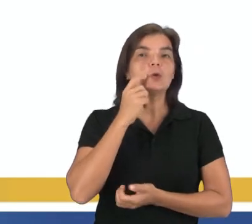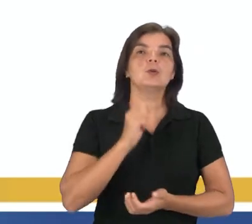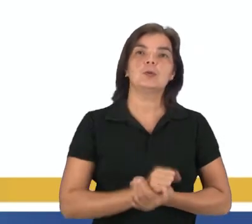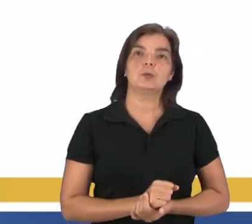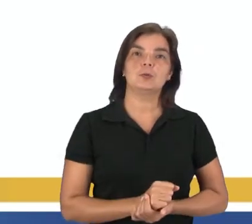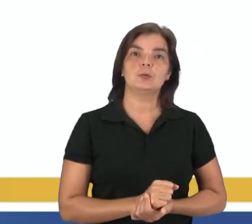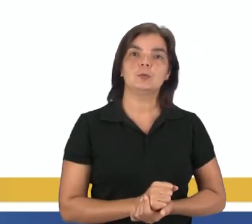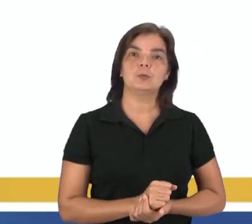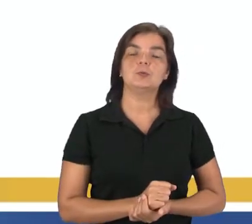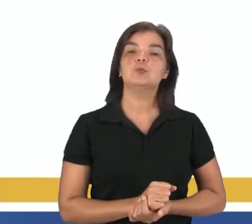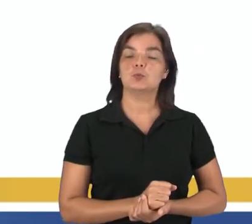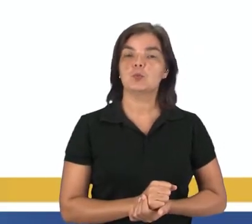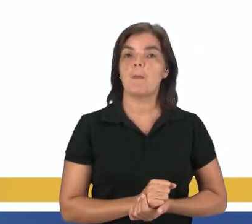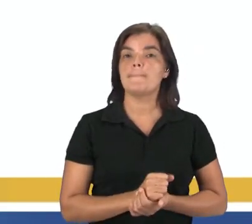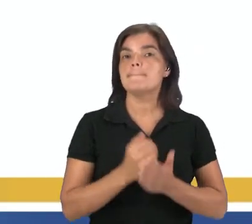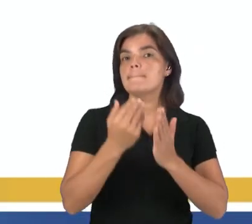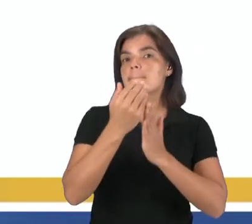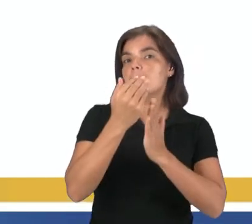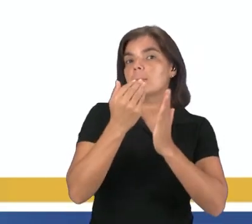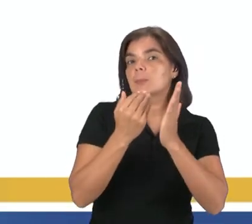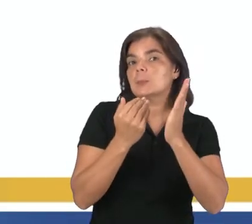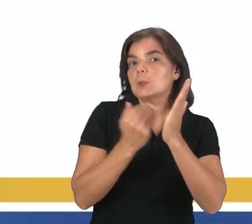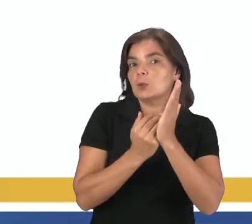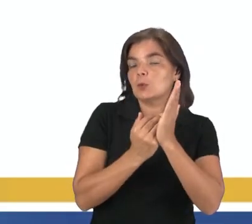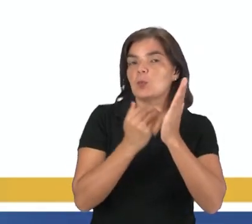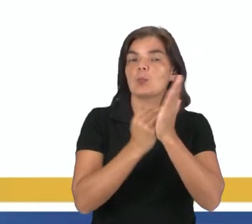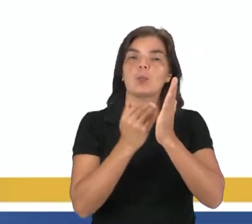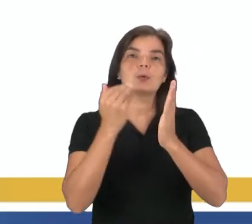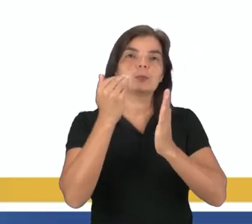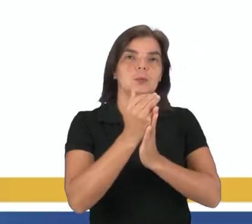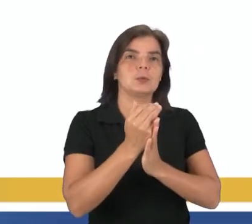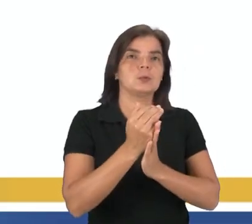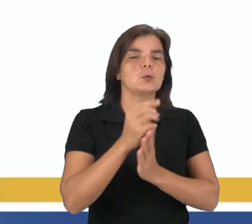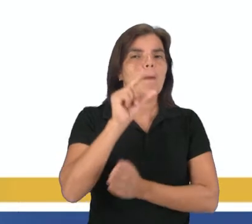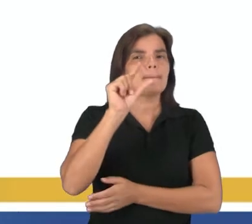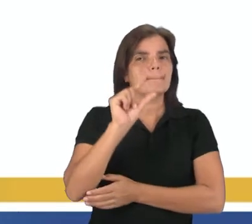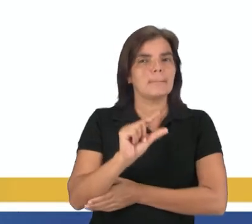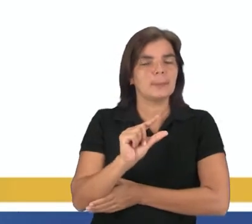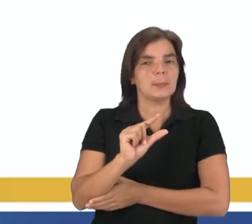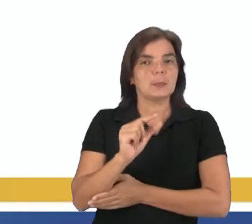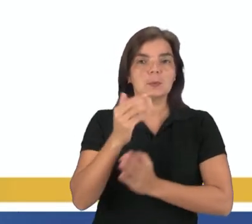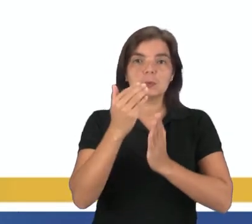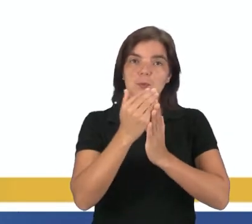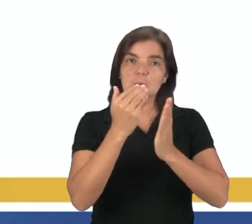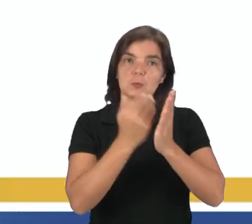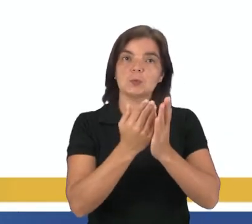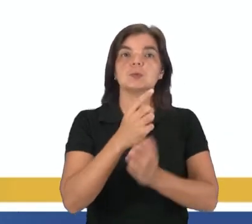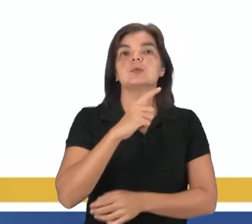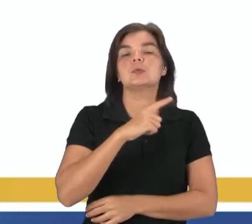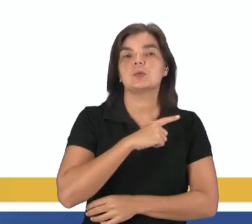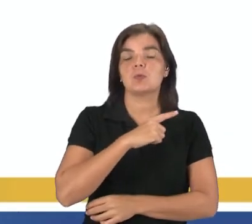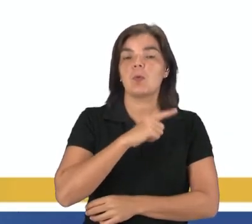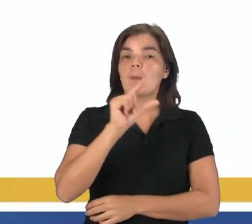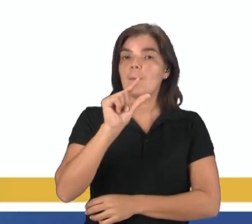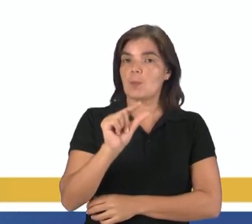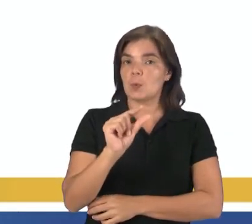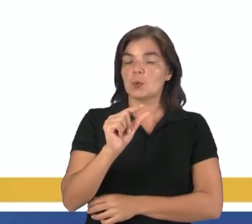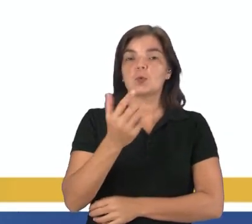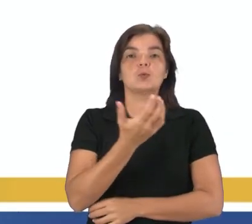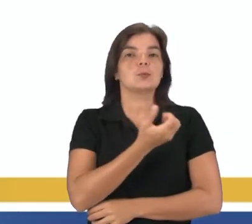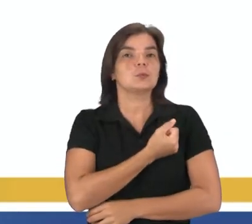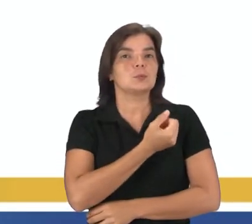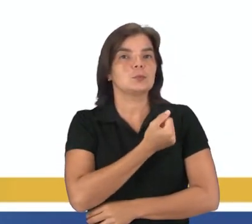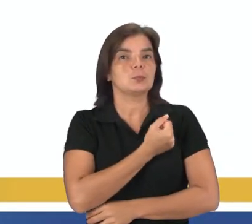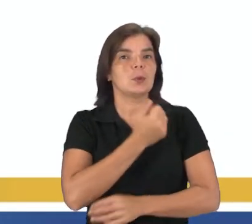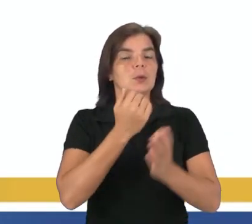menor para o maior. Nós vamos observar aqui, ó, quanto menos ordens ele tem, menor vai ser o